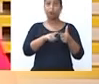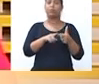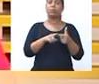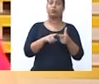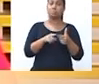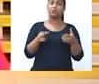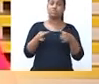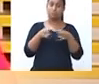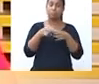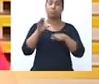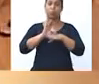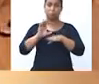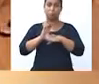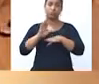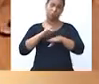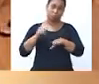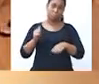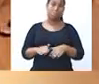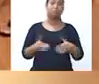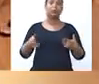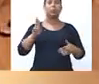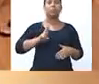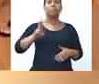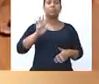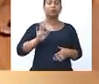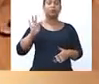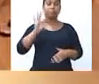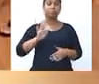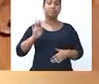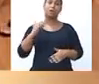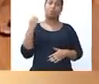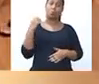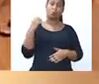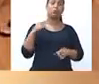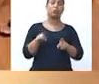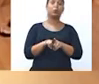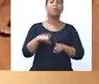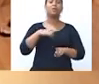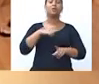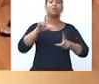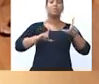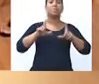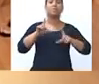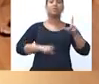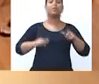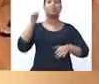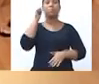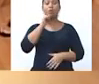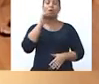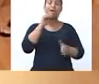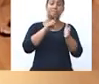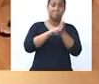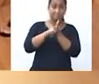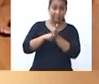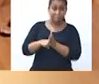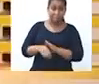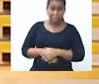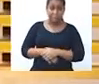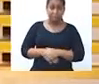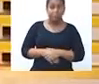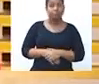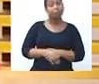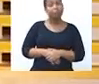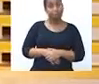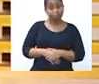dessa chamada. Que bacana. E a Universidade Federal do Rio Grande do Sul também tem uma TV que chama Mulheres na Ciência. E